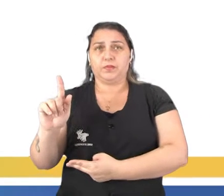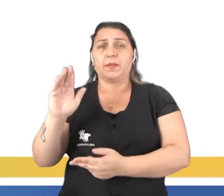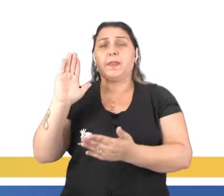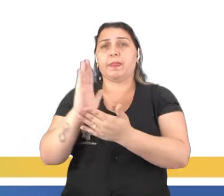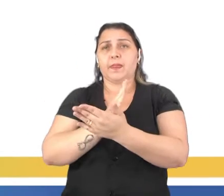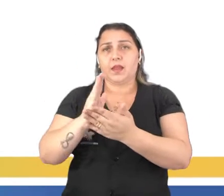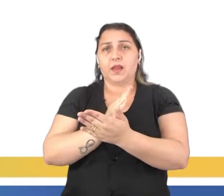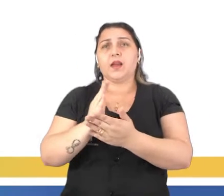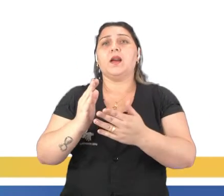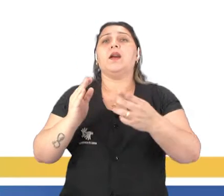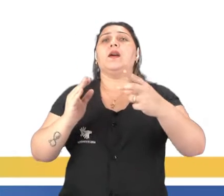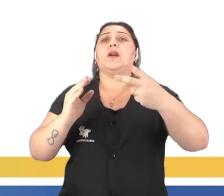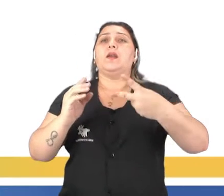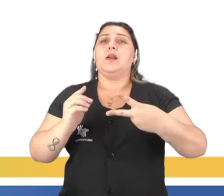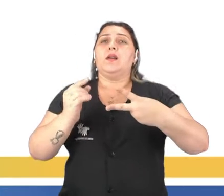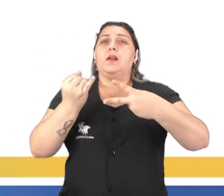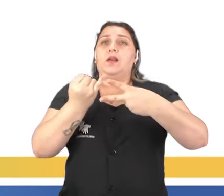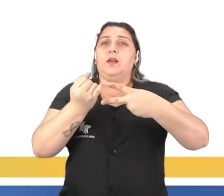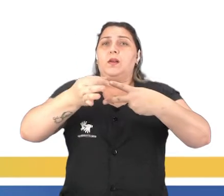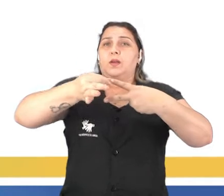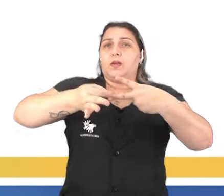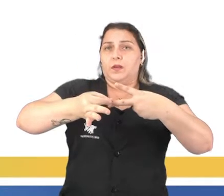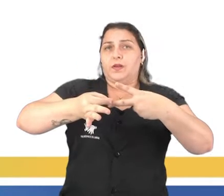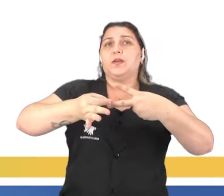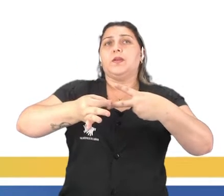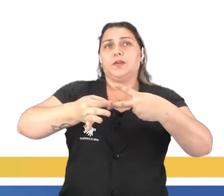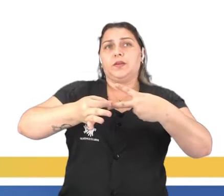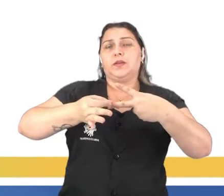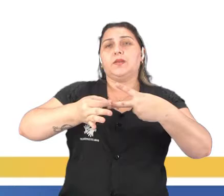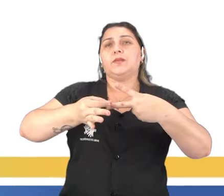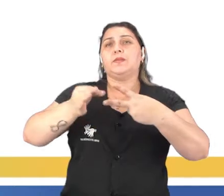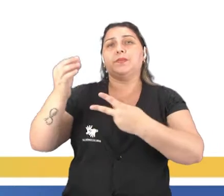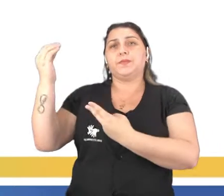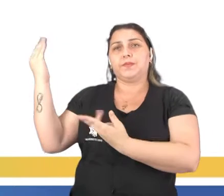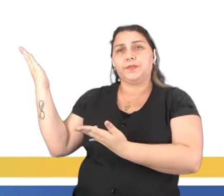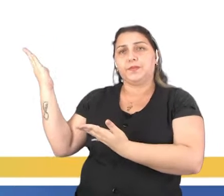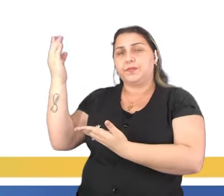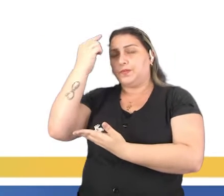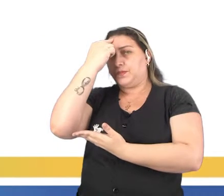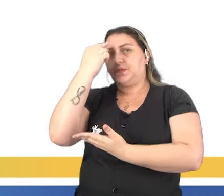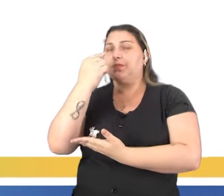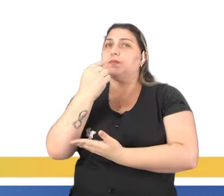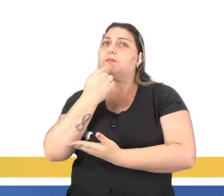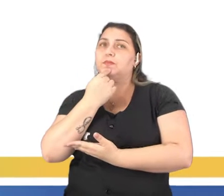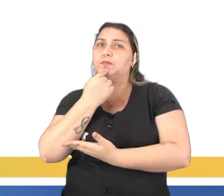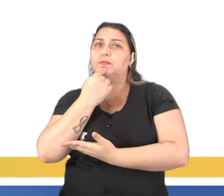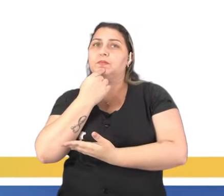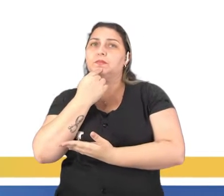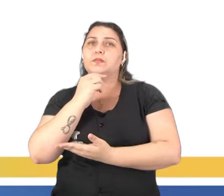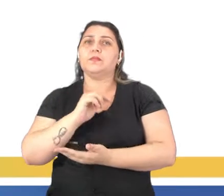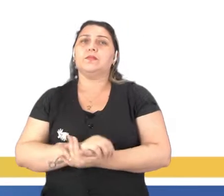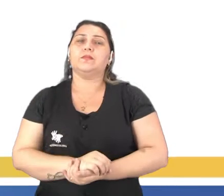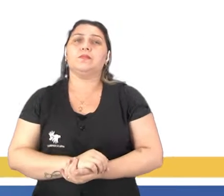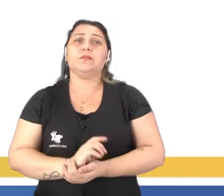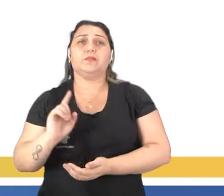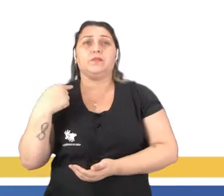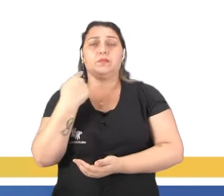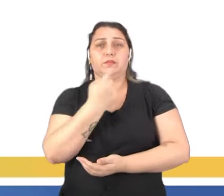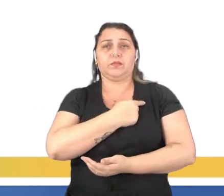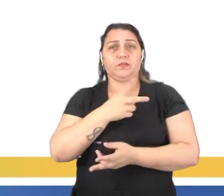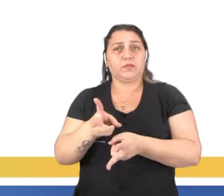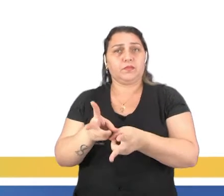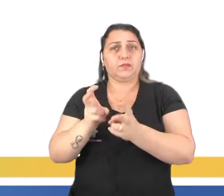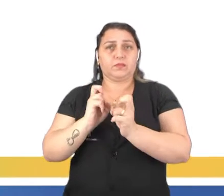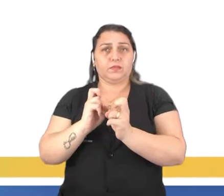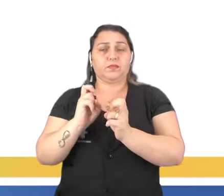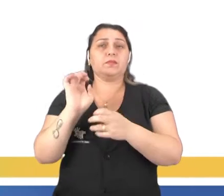alguns polígonos regulares, né? Aí na figura que vocês estão observando. Então, note que intuitivamente, né? A gente já percebe